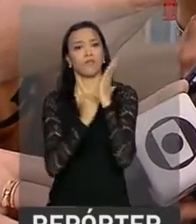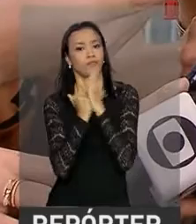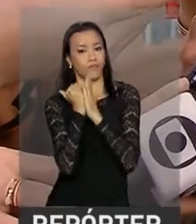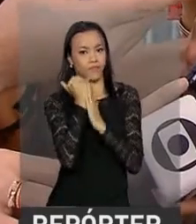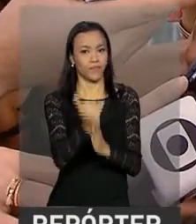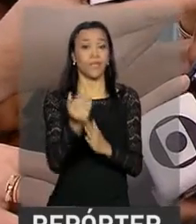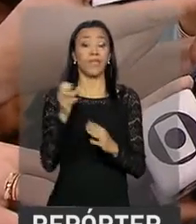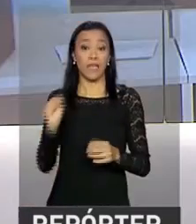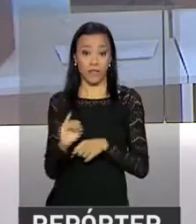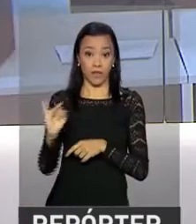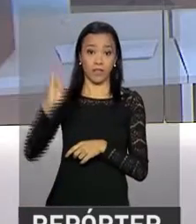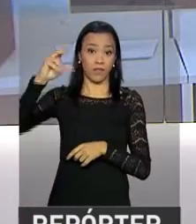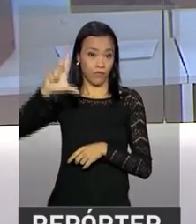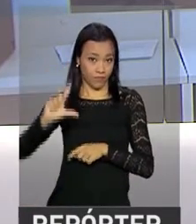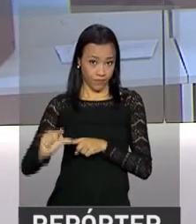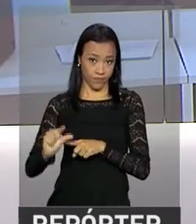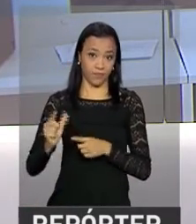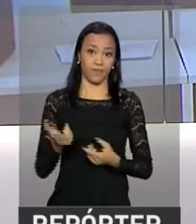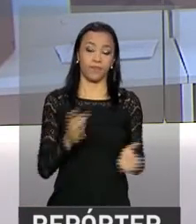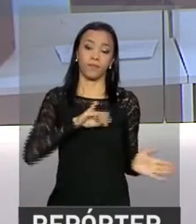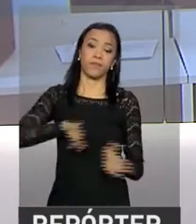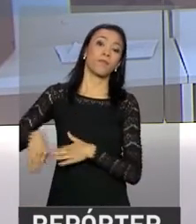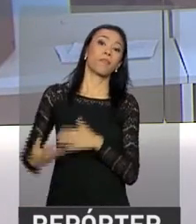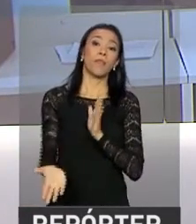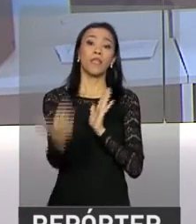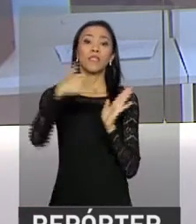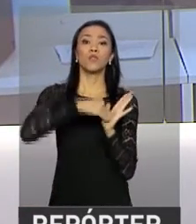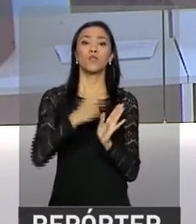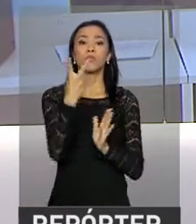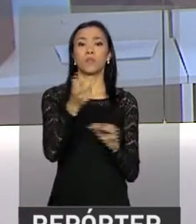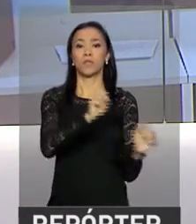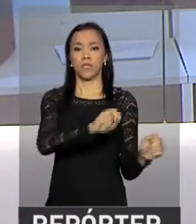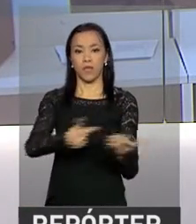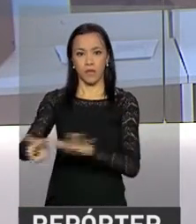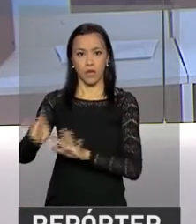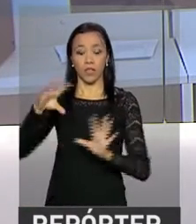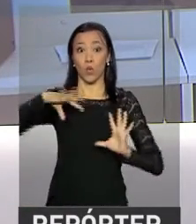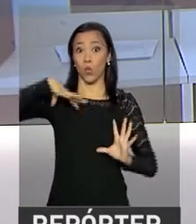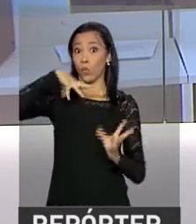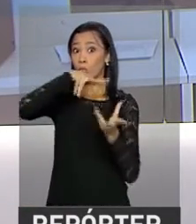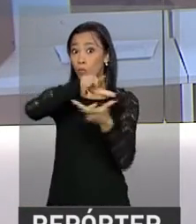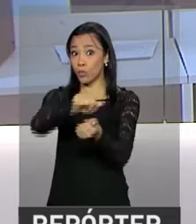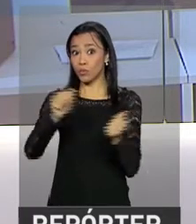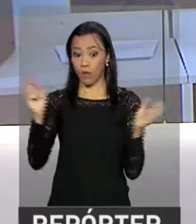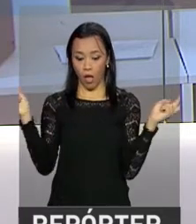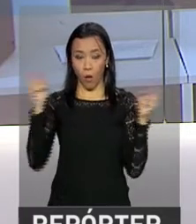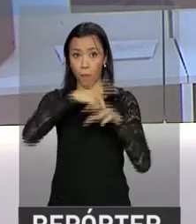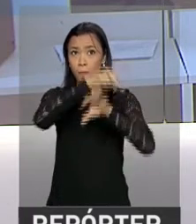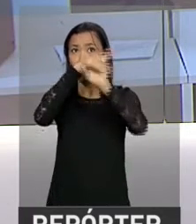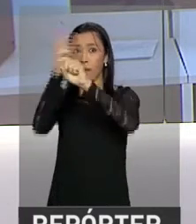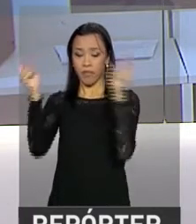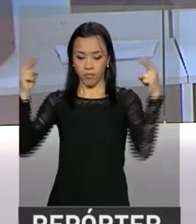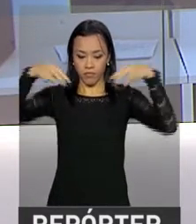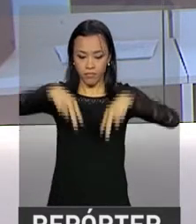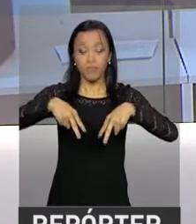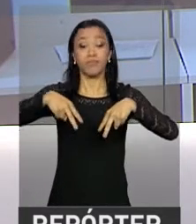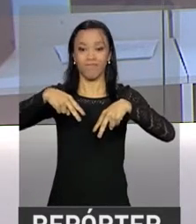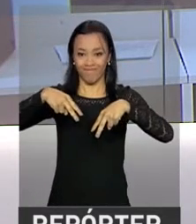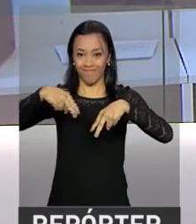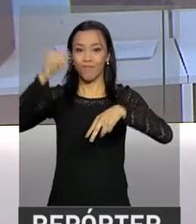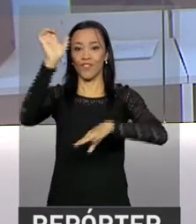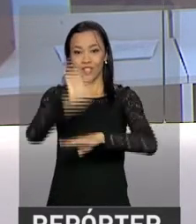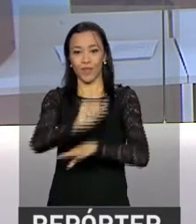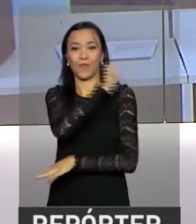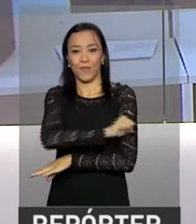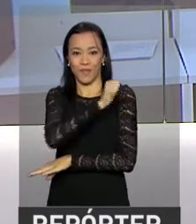face a cair nas últimas duas semanas os olhos do mundo estavam nas olimpíadas do rio de janeiro e para garantir